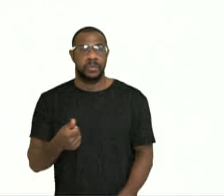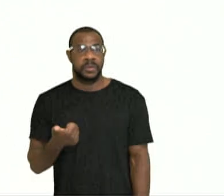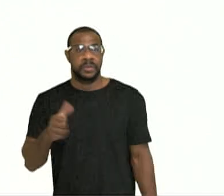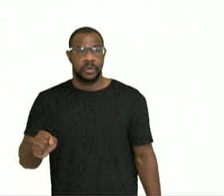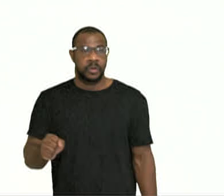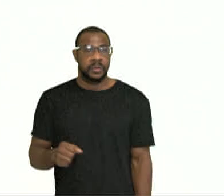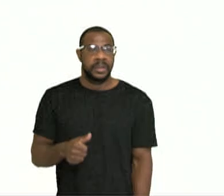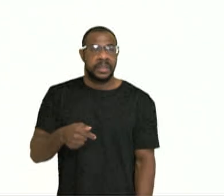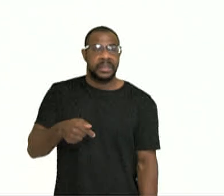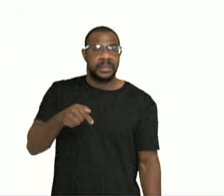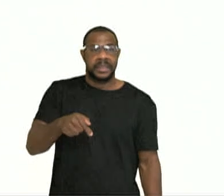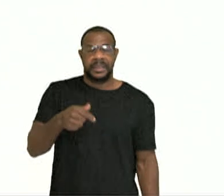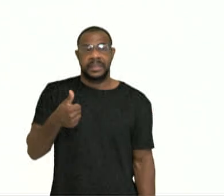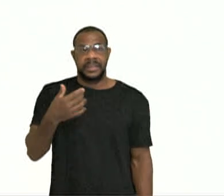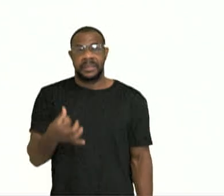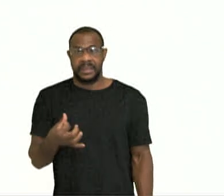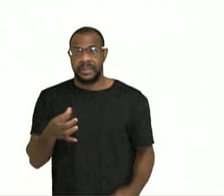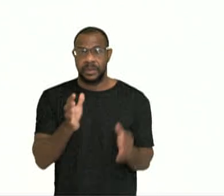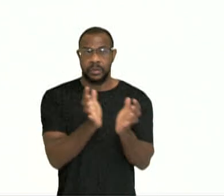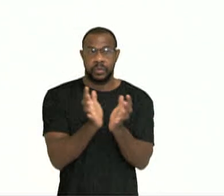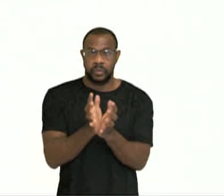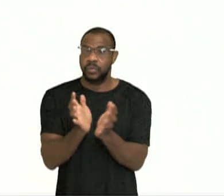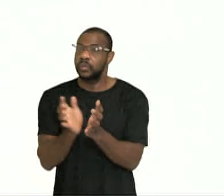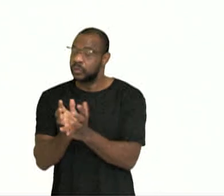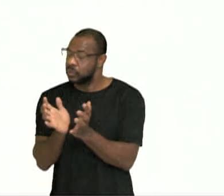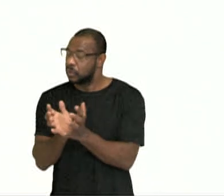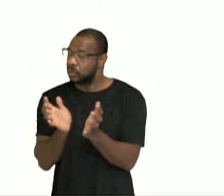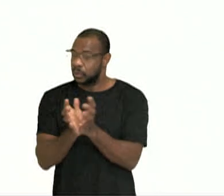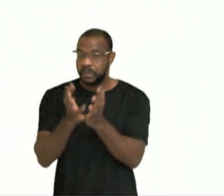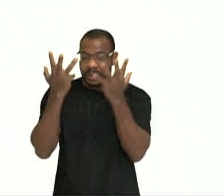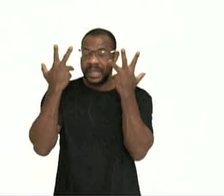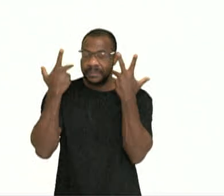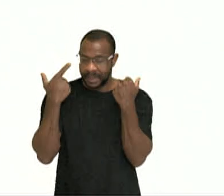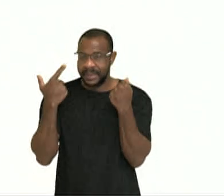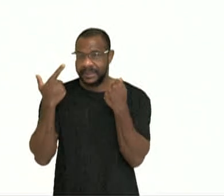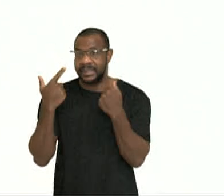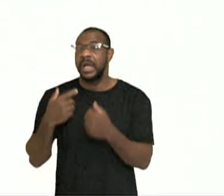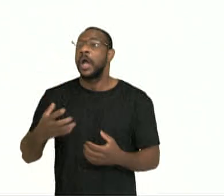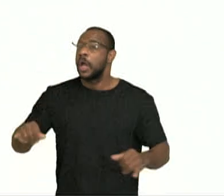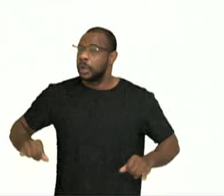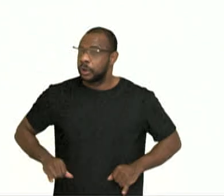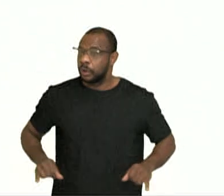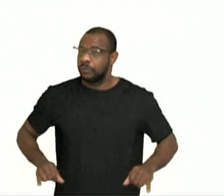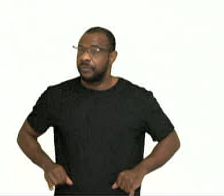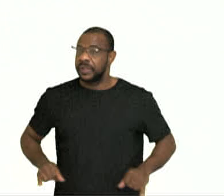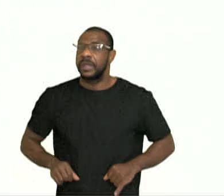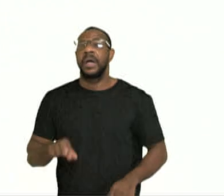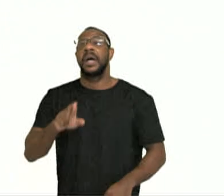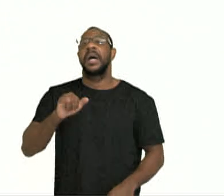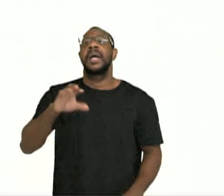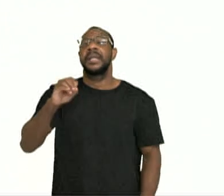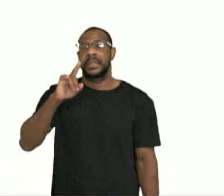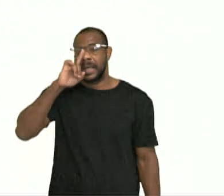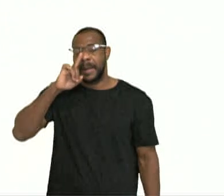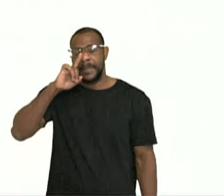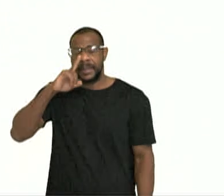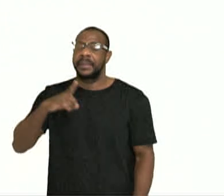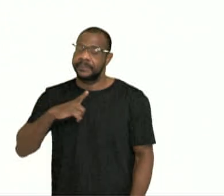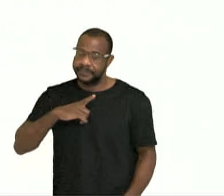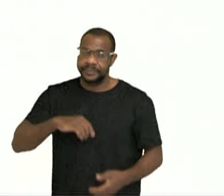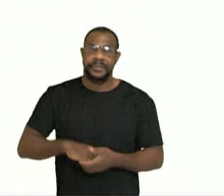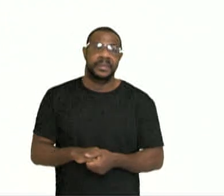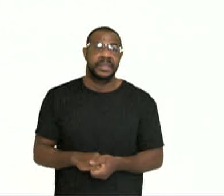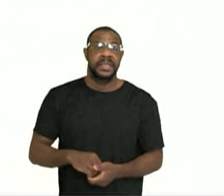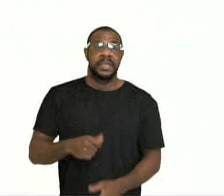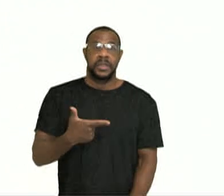espécies passaram a integrar a lista de ameaçados e 170 saíram. Em 2008,